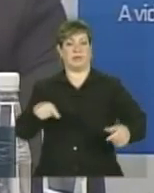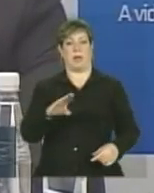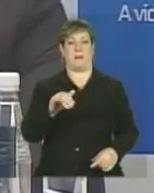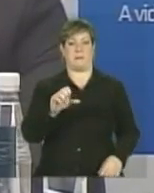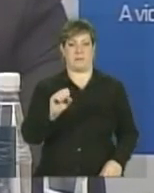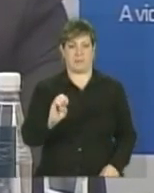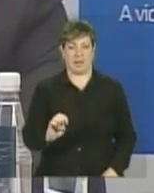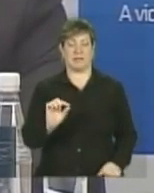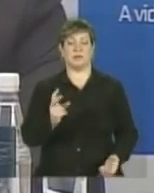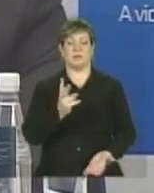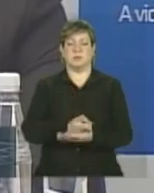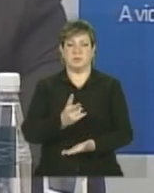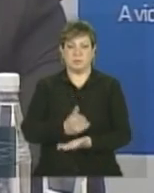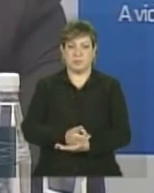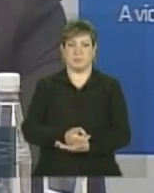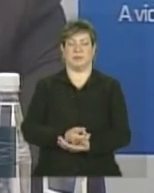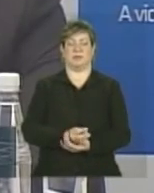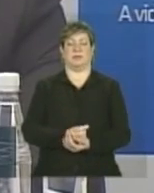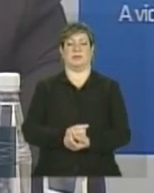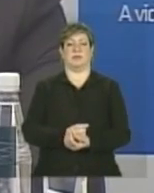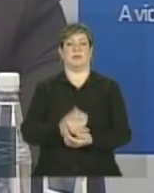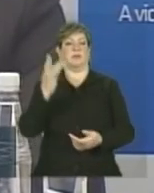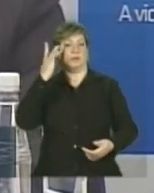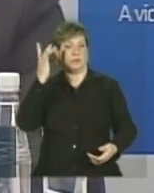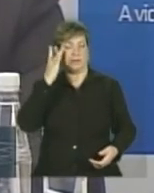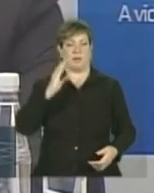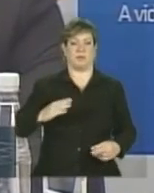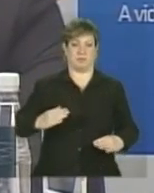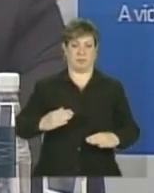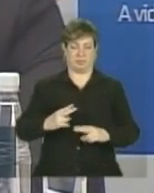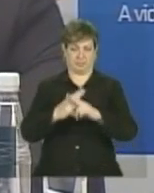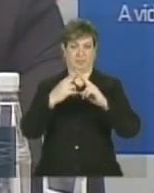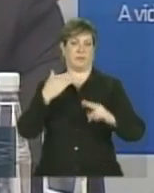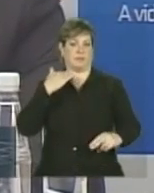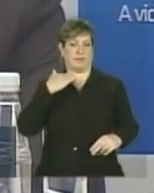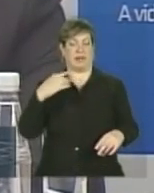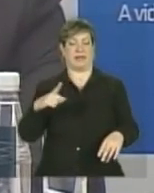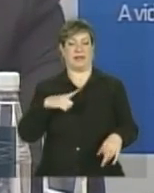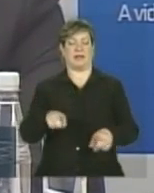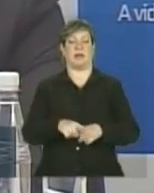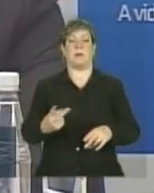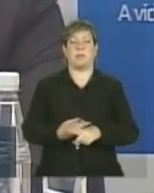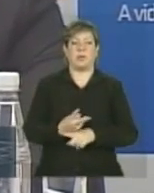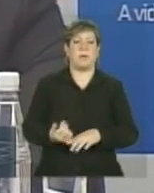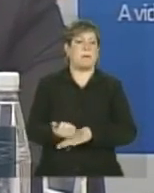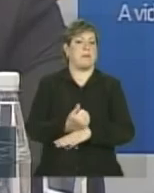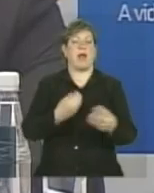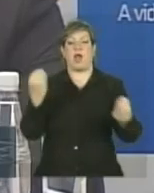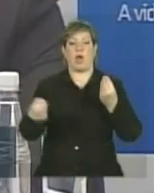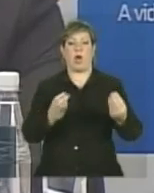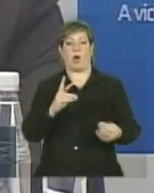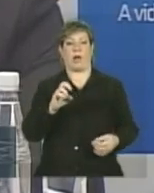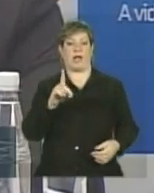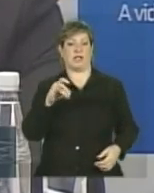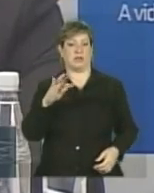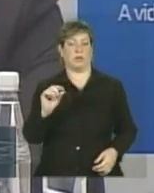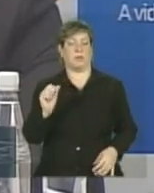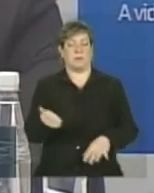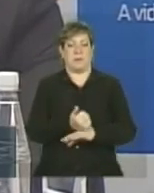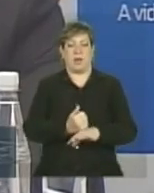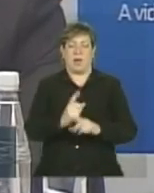que mantém uma estratégia que a Caixa tem também há muito tempo, que é de procurar ter as melhores condições de crédito, na medida